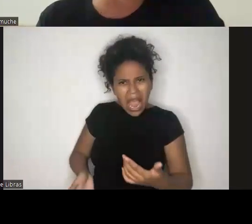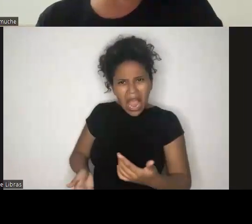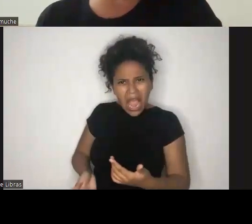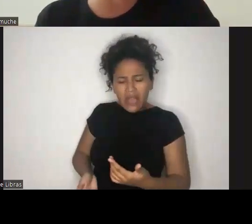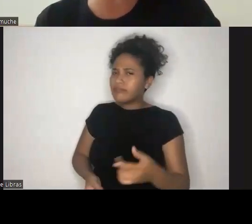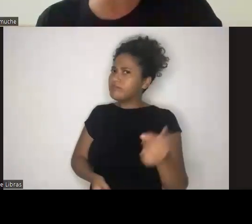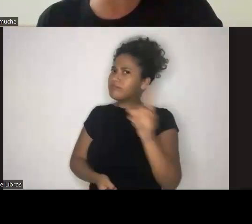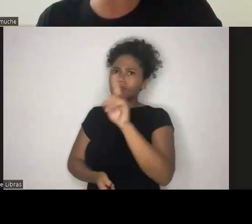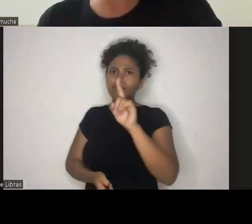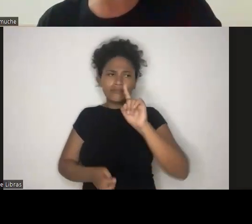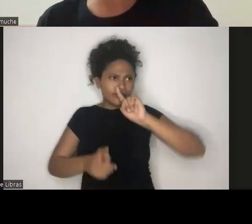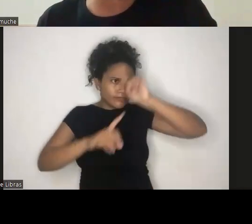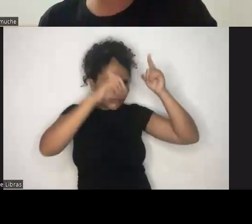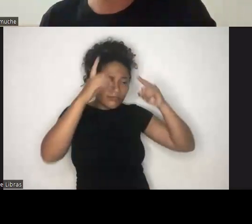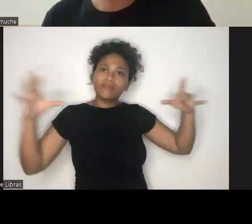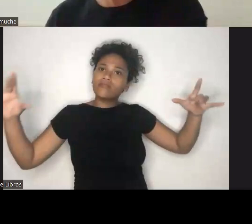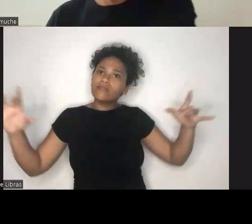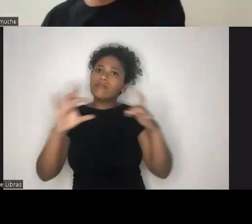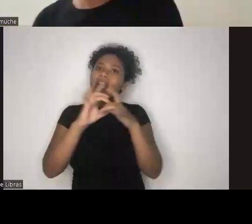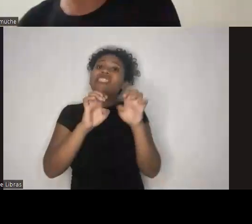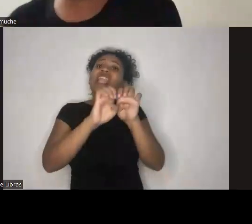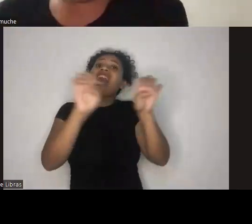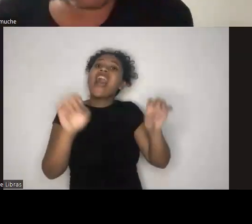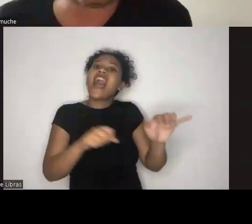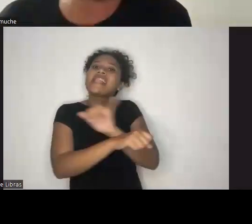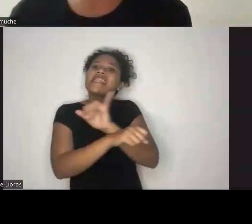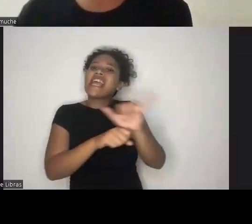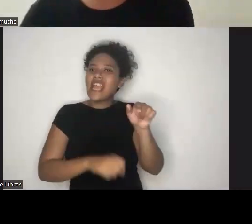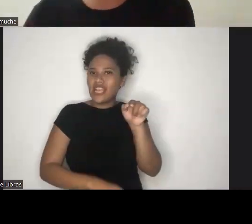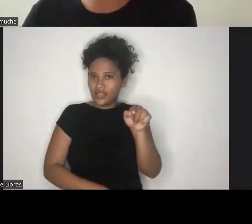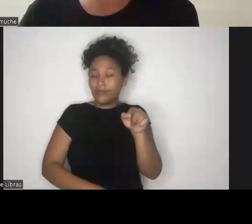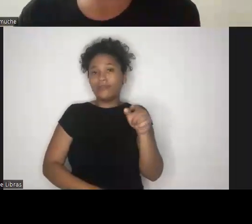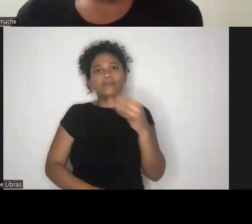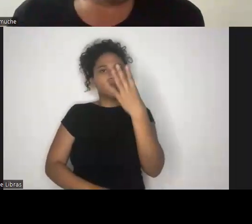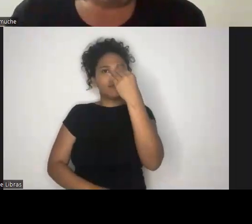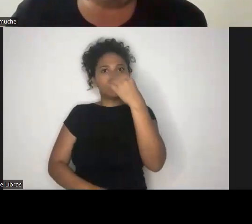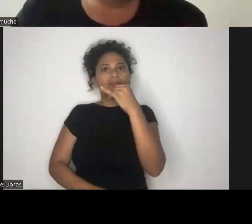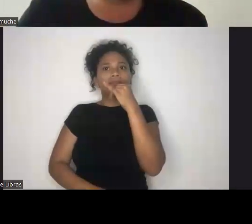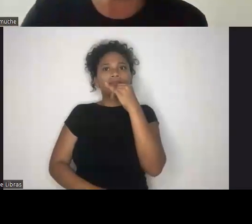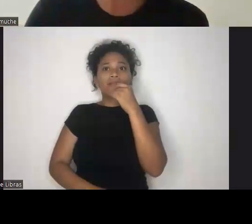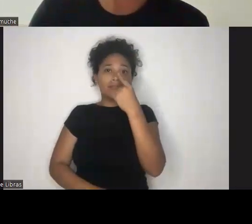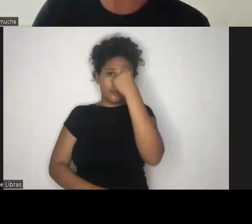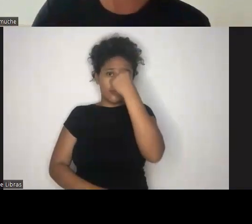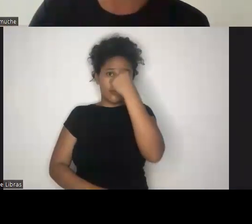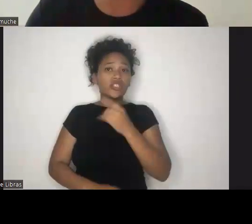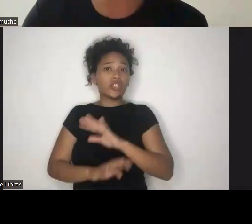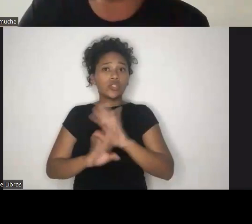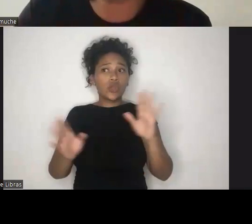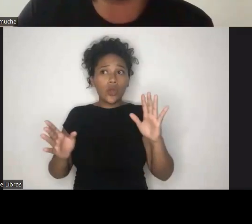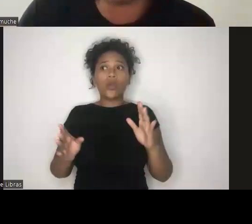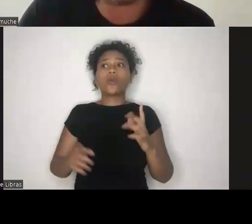que a criação era absolutamente estratégica então por exemplo essa foto que é uma imagem só de uma vila